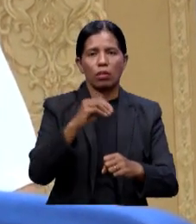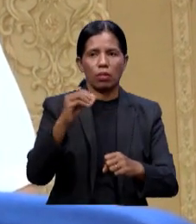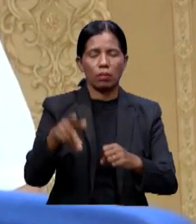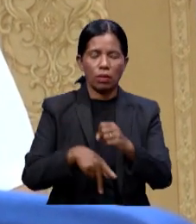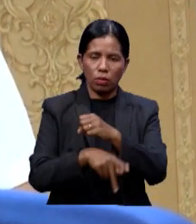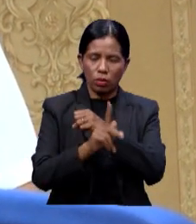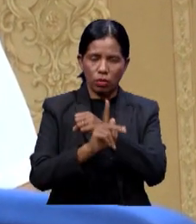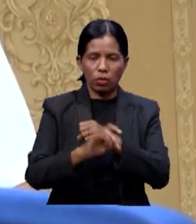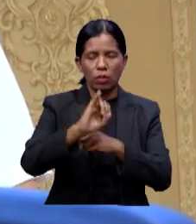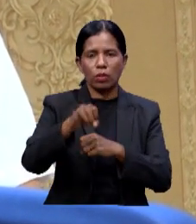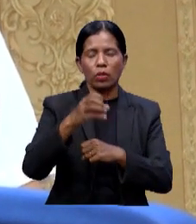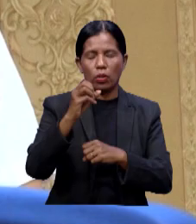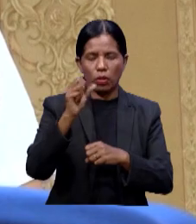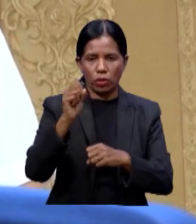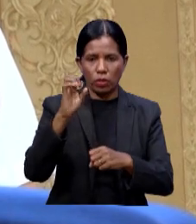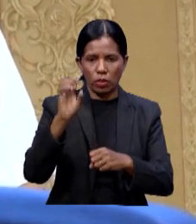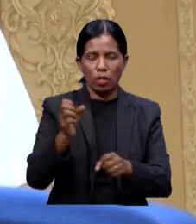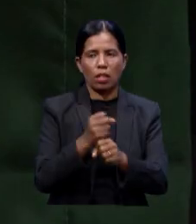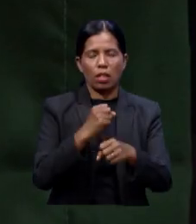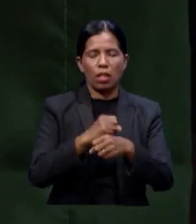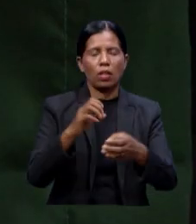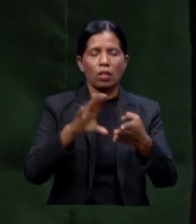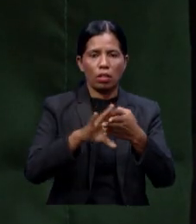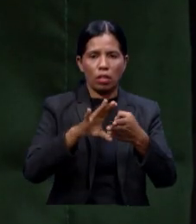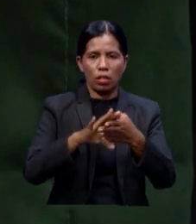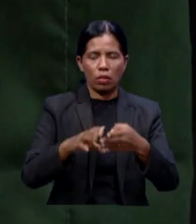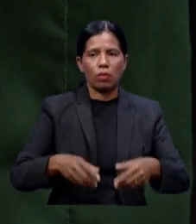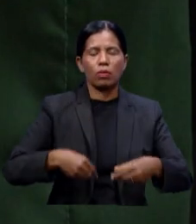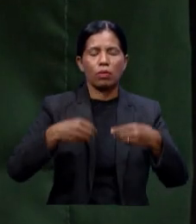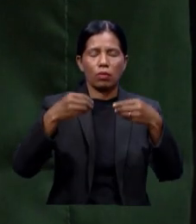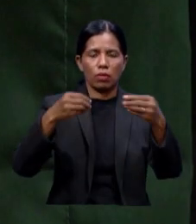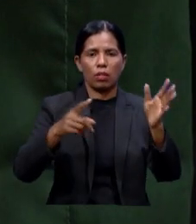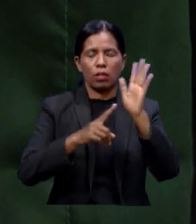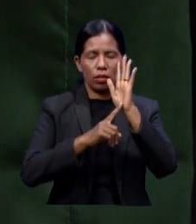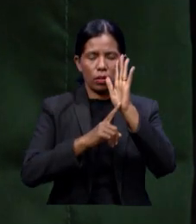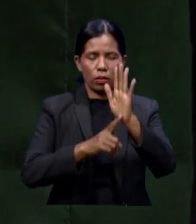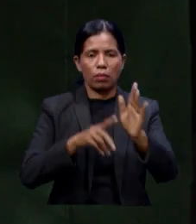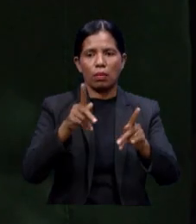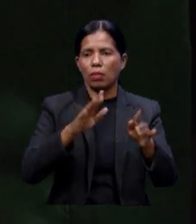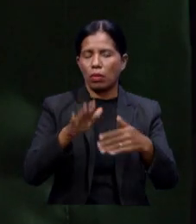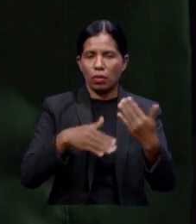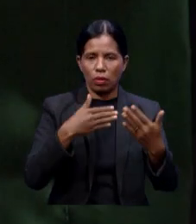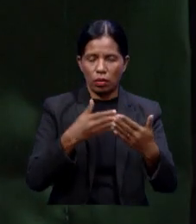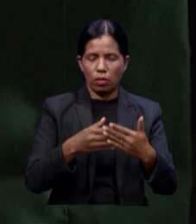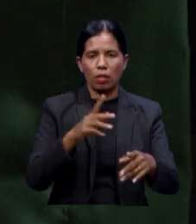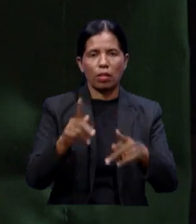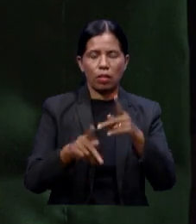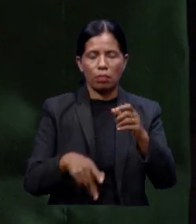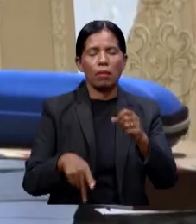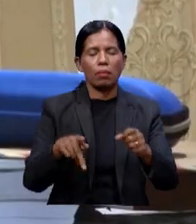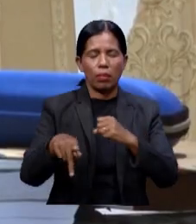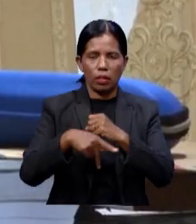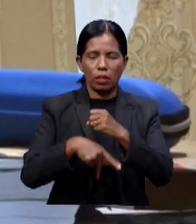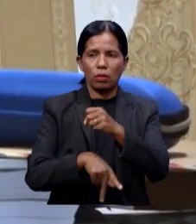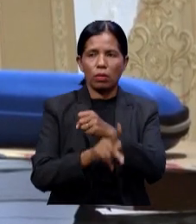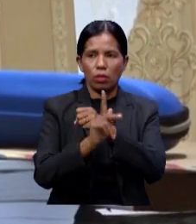Comunicação, José Agostinho da Silva, a carta aberta, foi expressa no apelo para quatro militantes. No simpatizante Conto, também